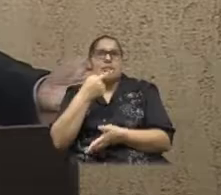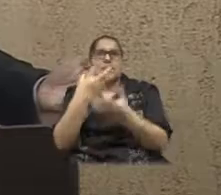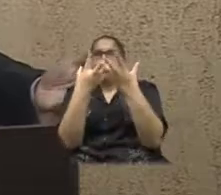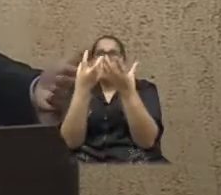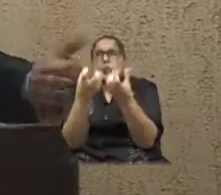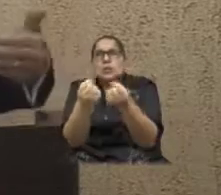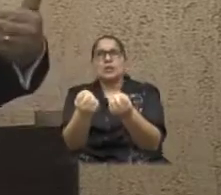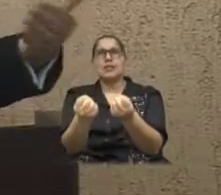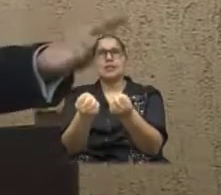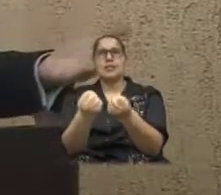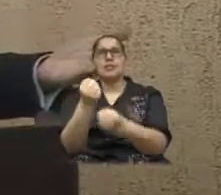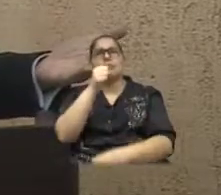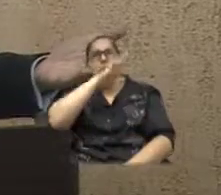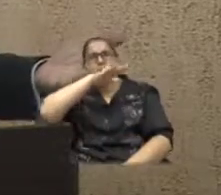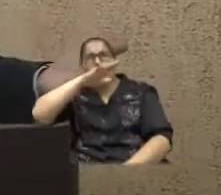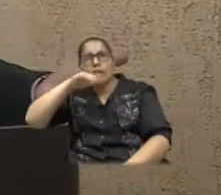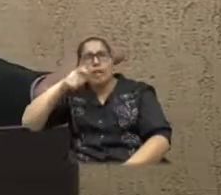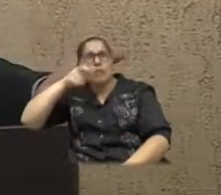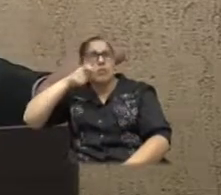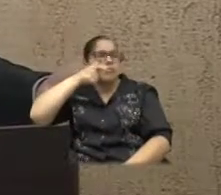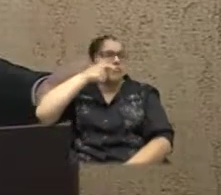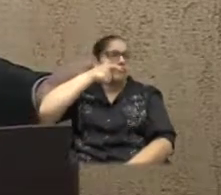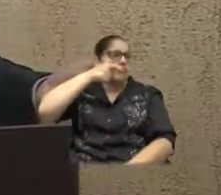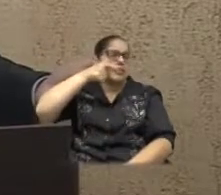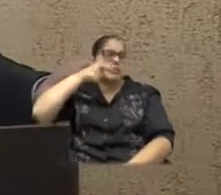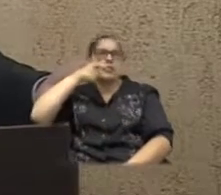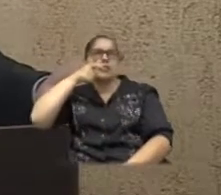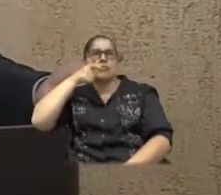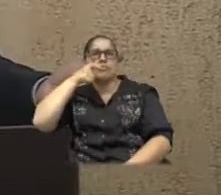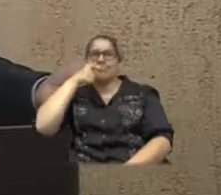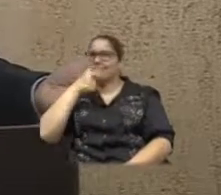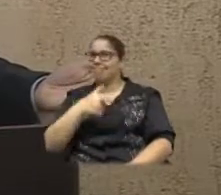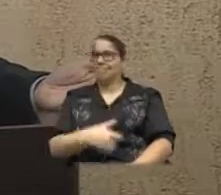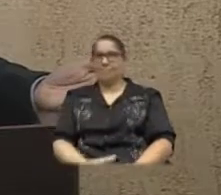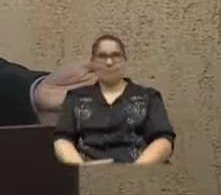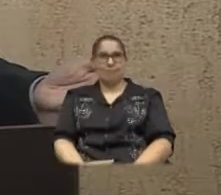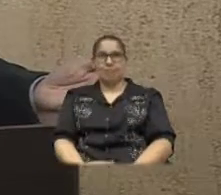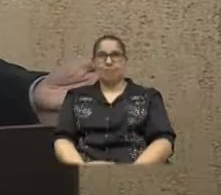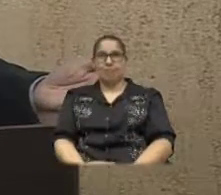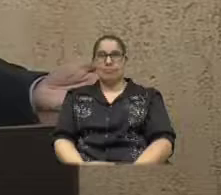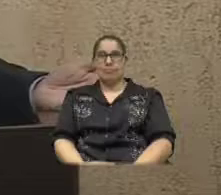convenço. Só poderia até me convencer se